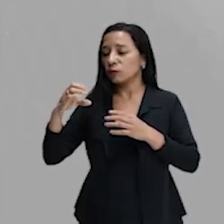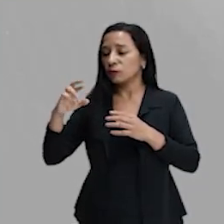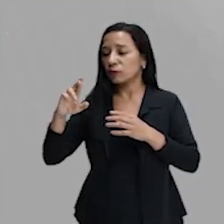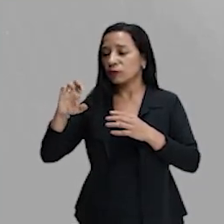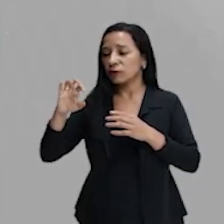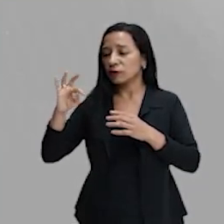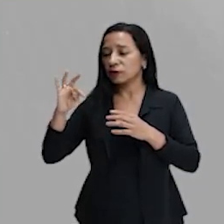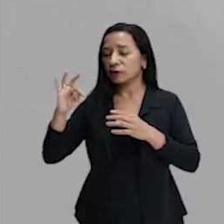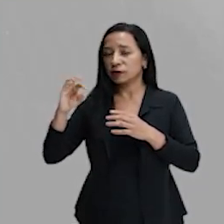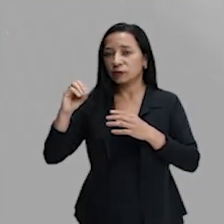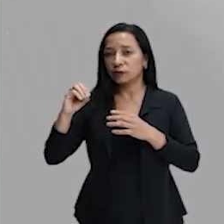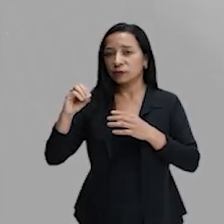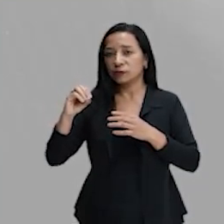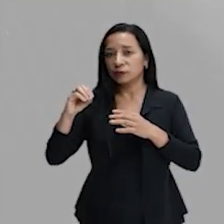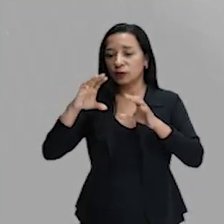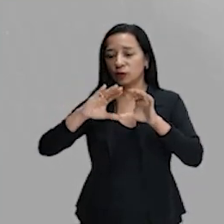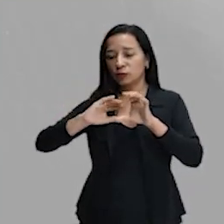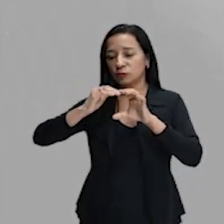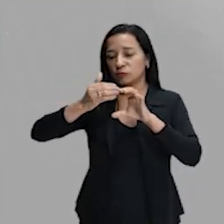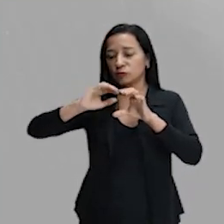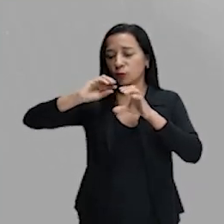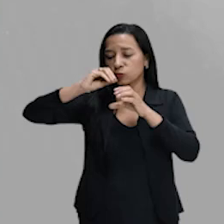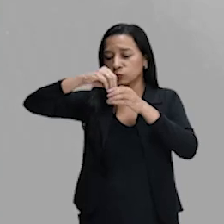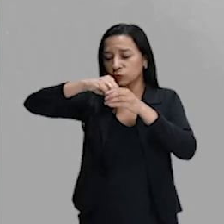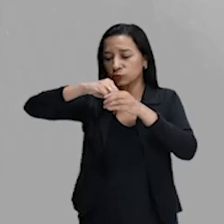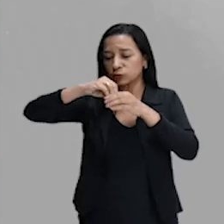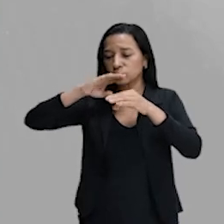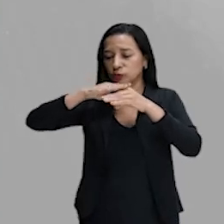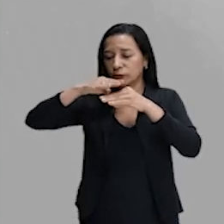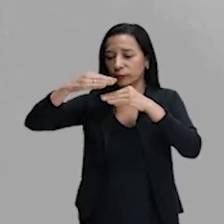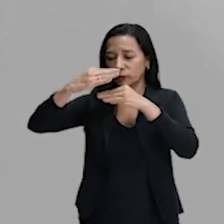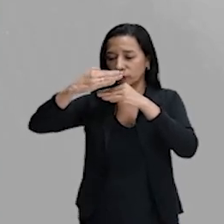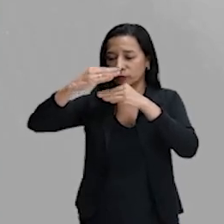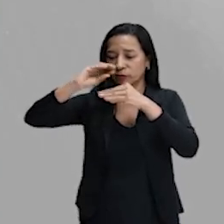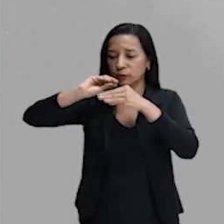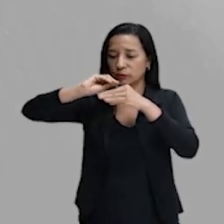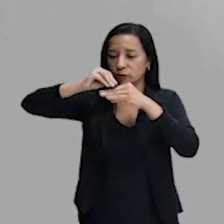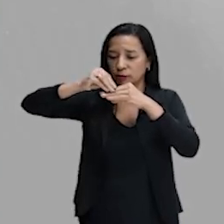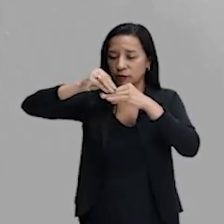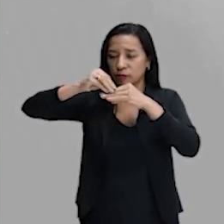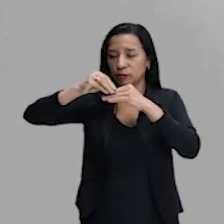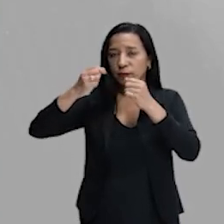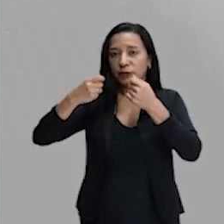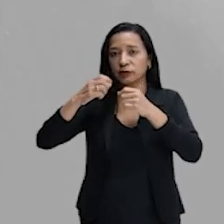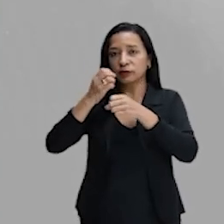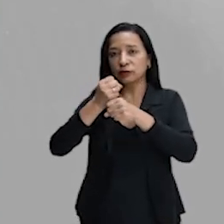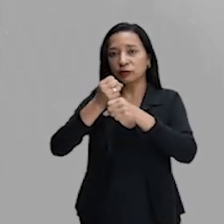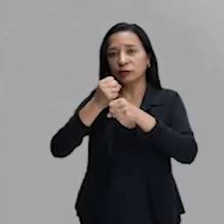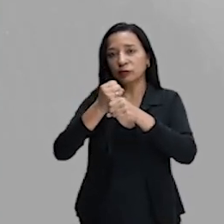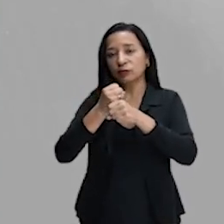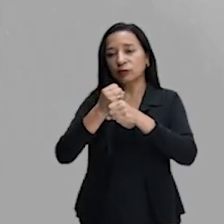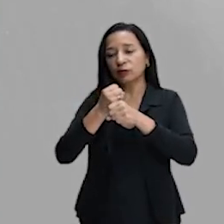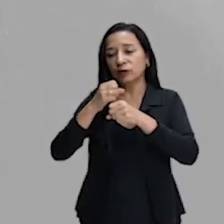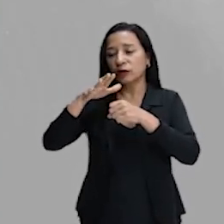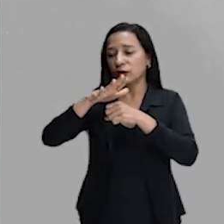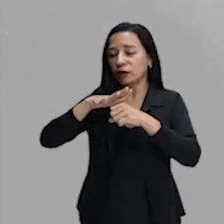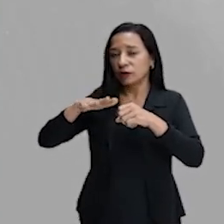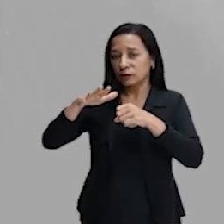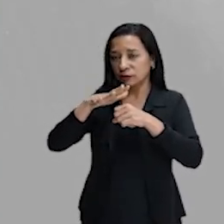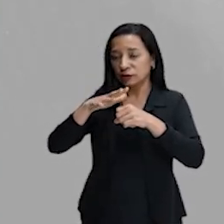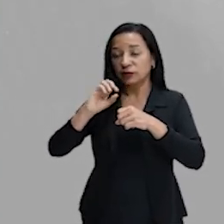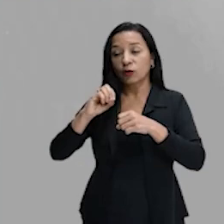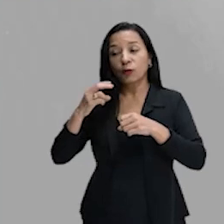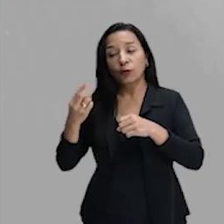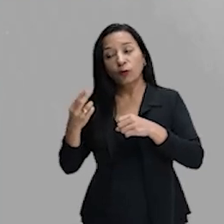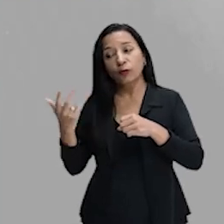o concreto não vai ficar na peça toda vai ficar dentro da peça Então eu preciso calcular a área ou preciso calcular o volume preciso calcular o